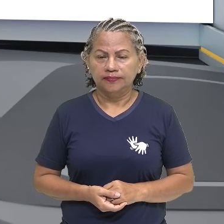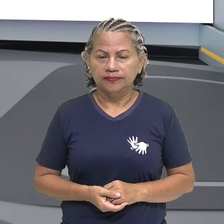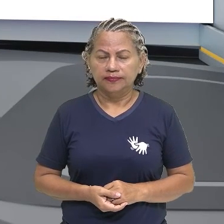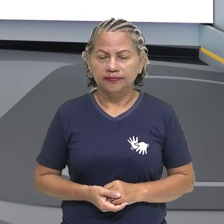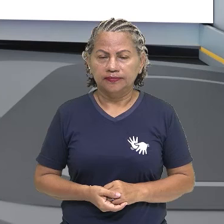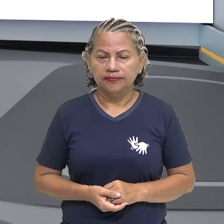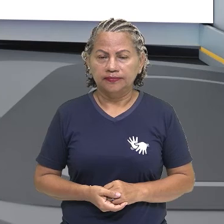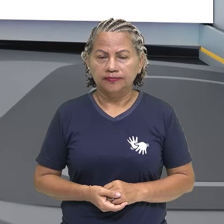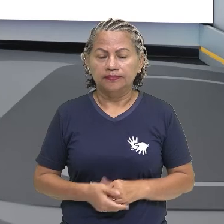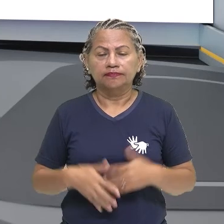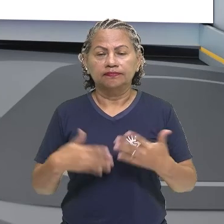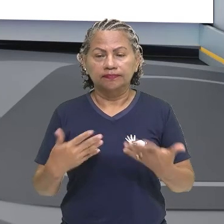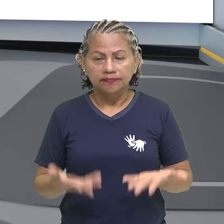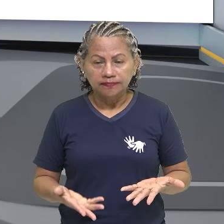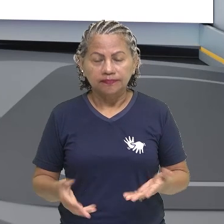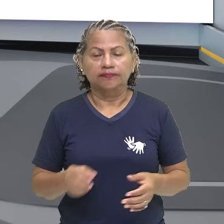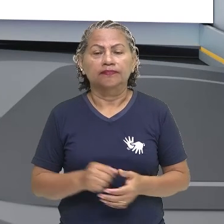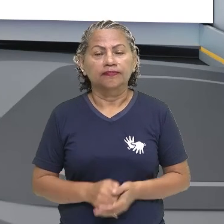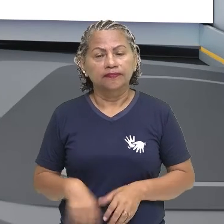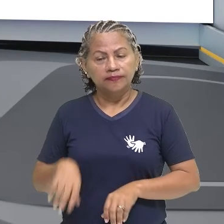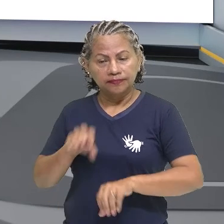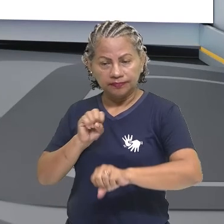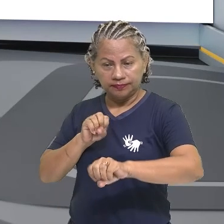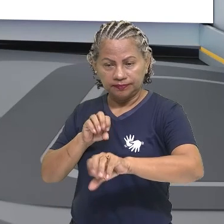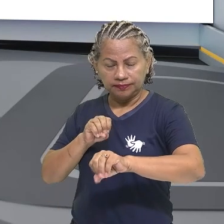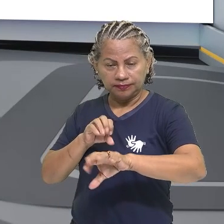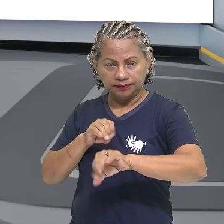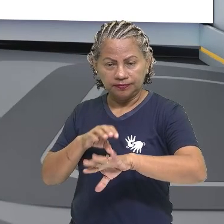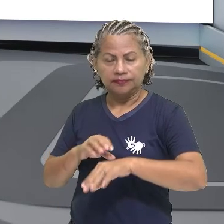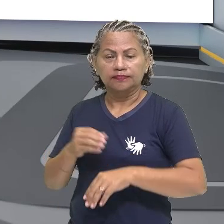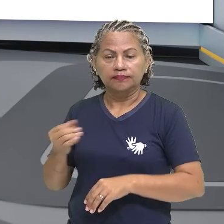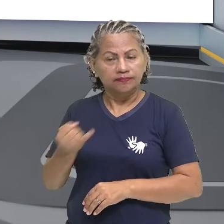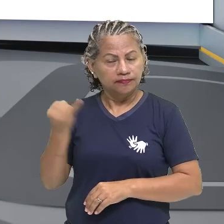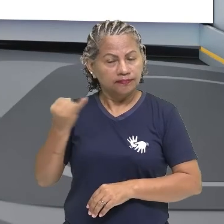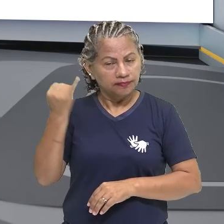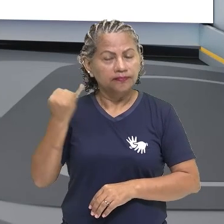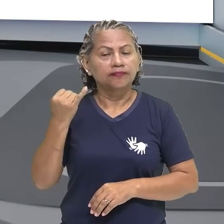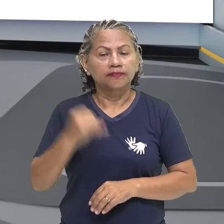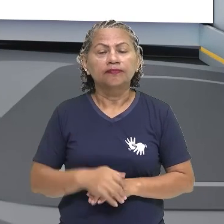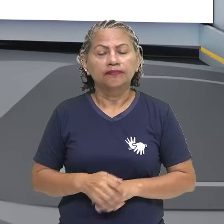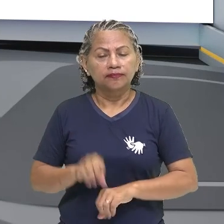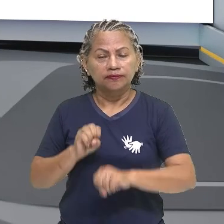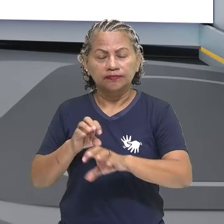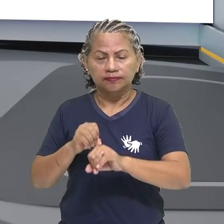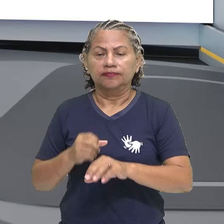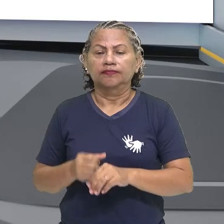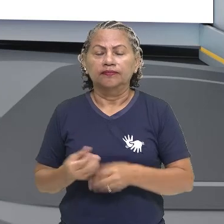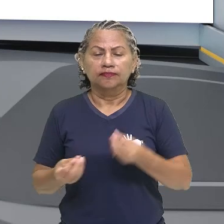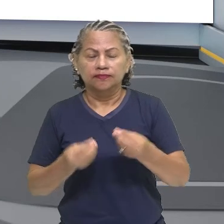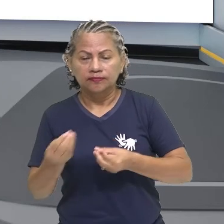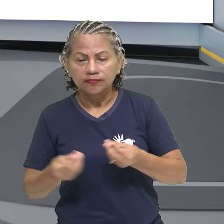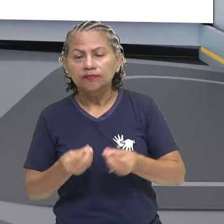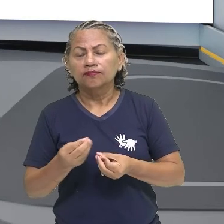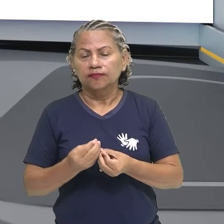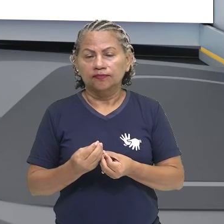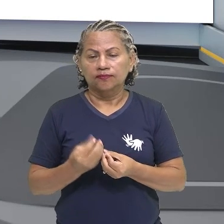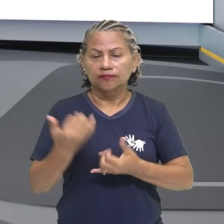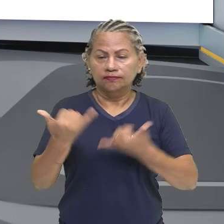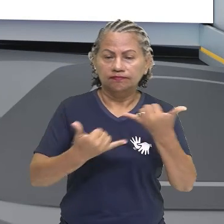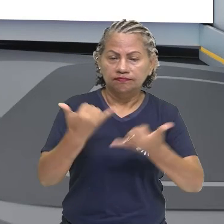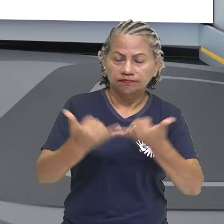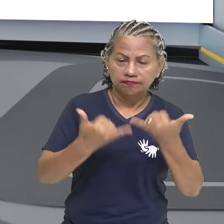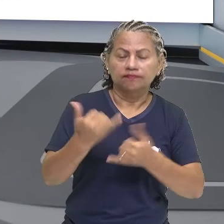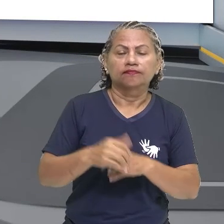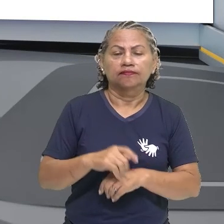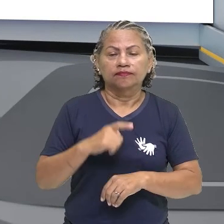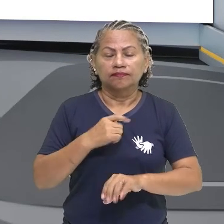a gamificação na educação ela adota a lógica de jogos, de modo a levar o processo